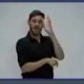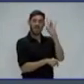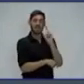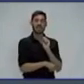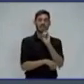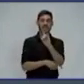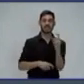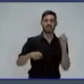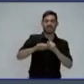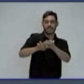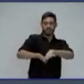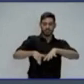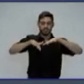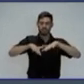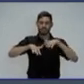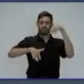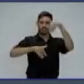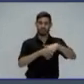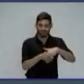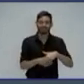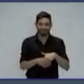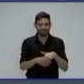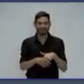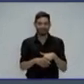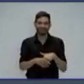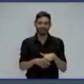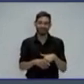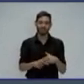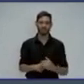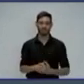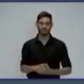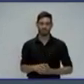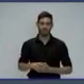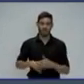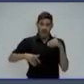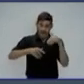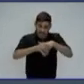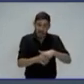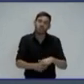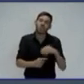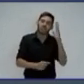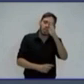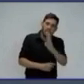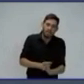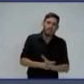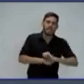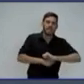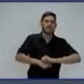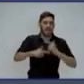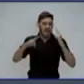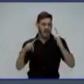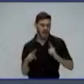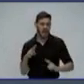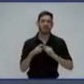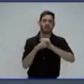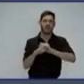com as sessões eleitorais. As eleições brasileiras são limpas, democráticas e